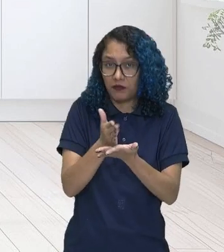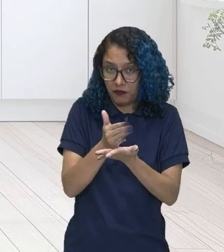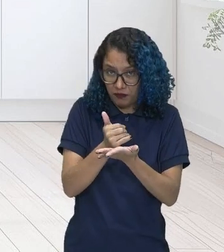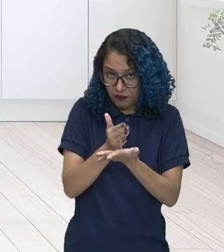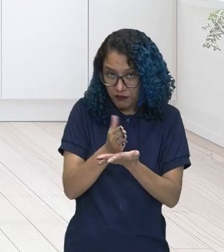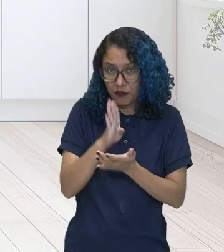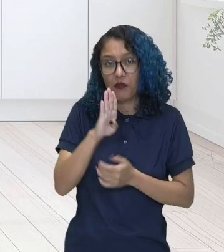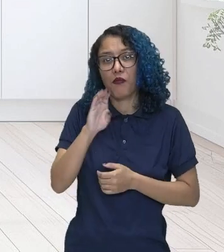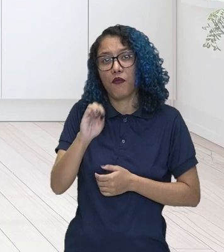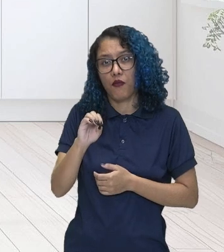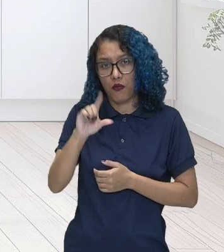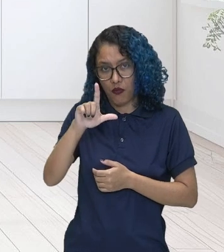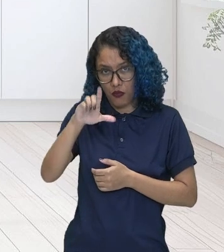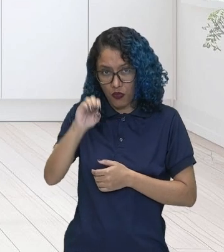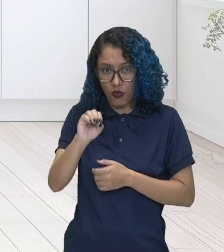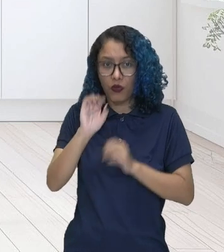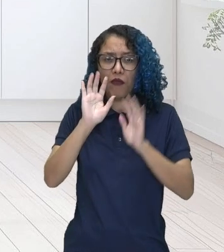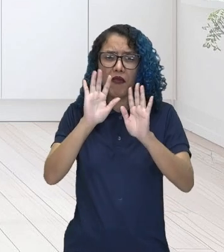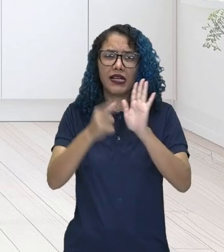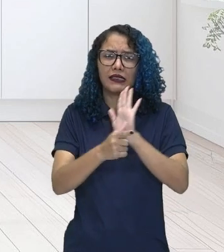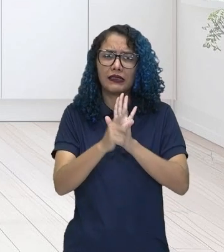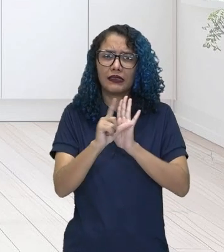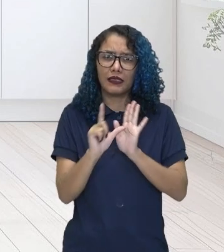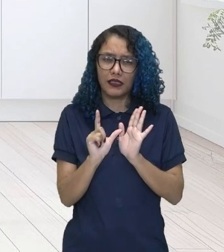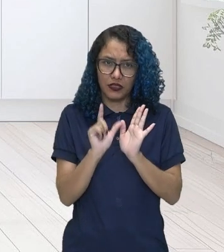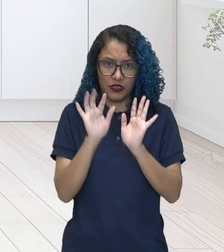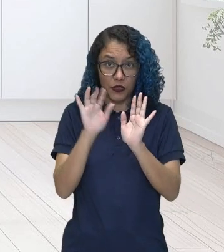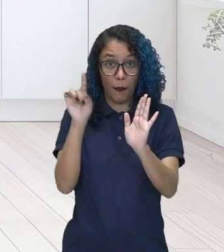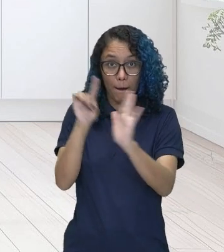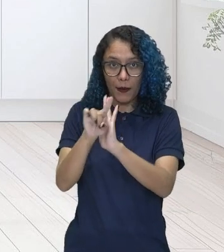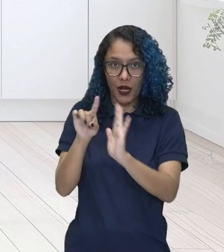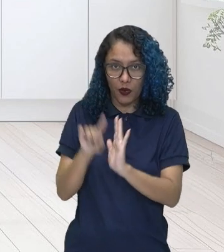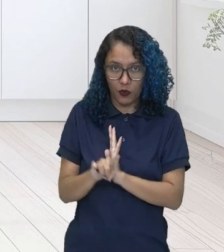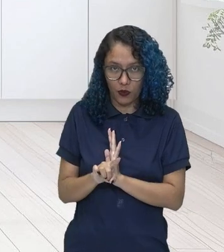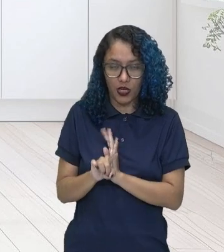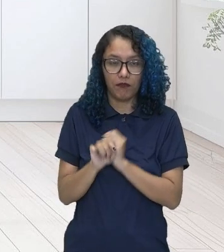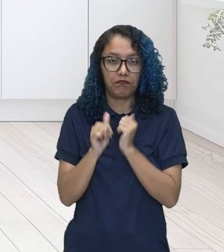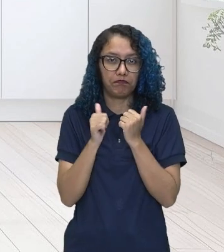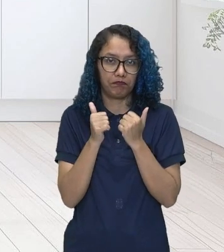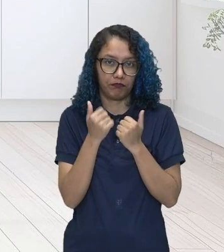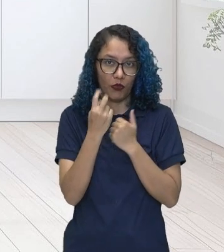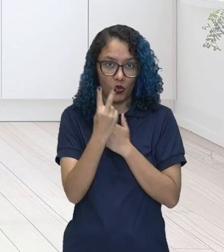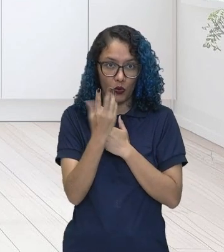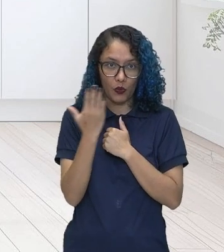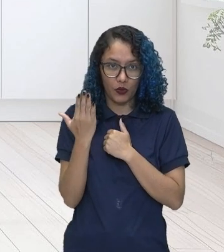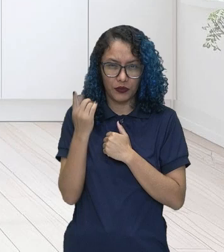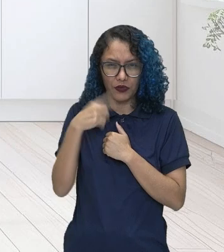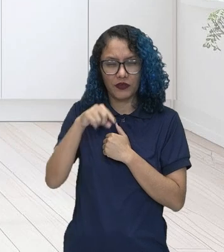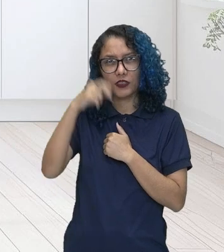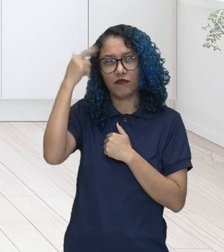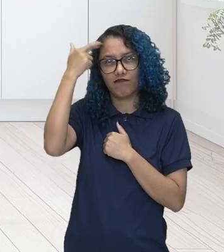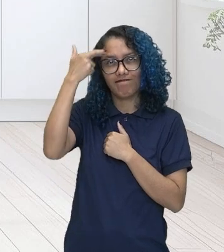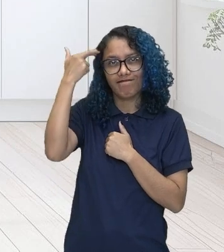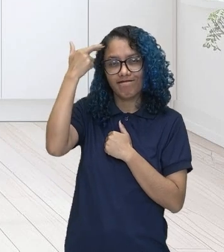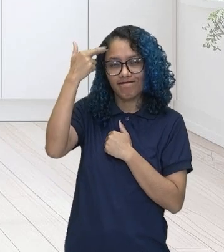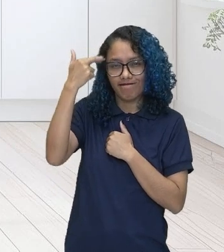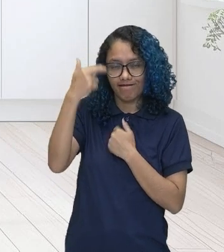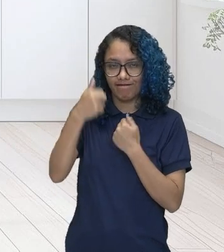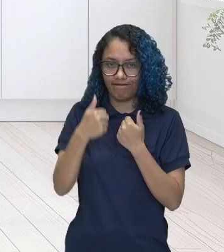Mas eu trago essas duas questões para vocês pensarem aí do outro